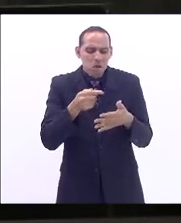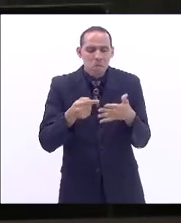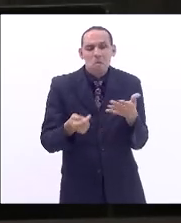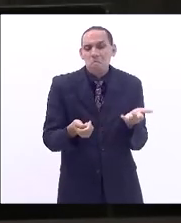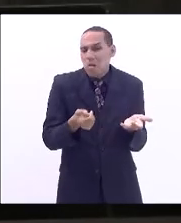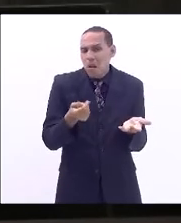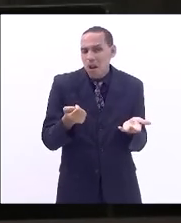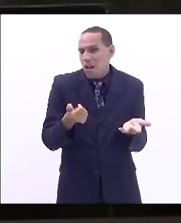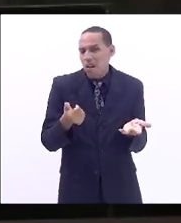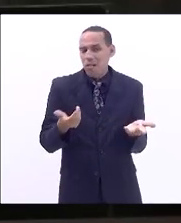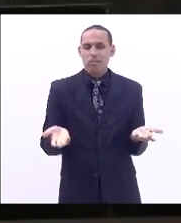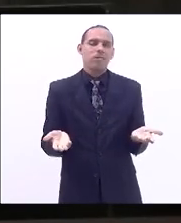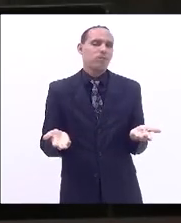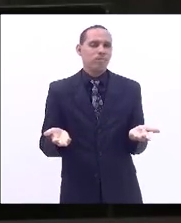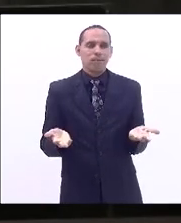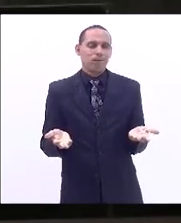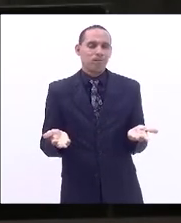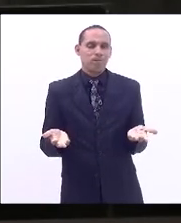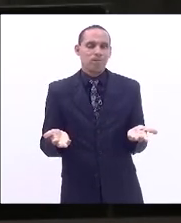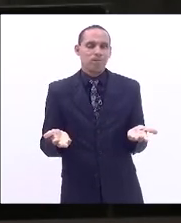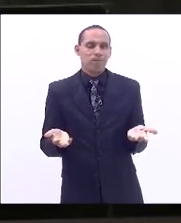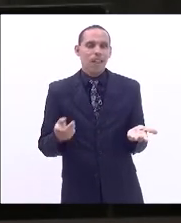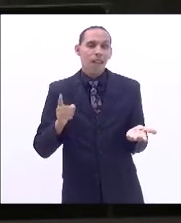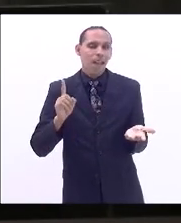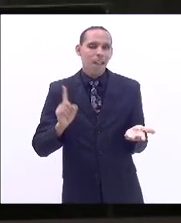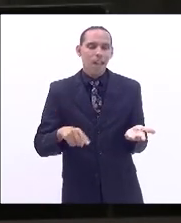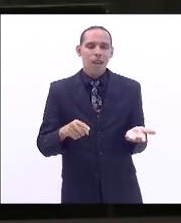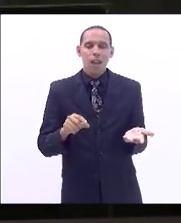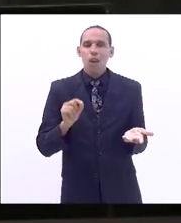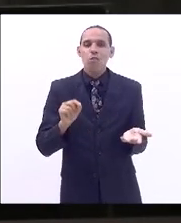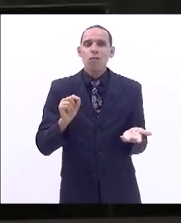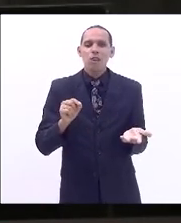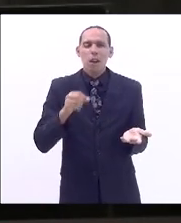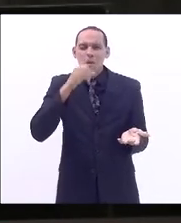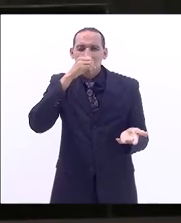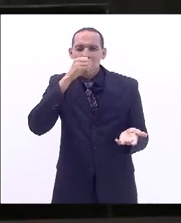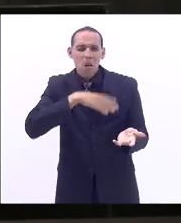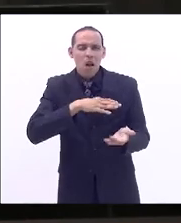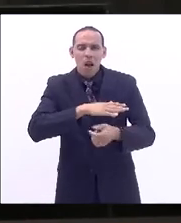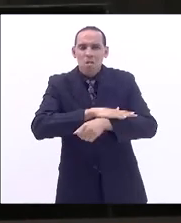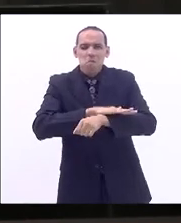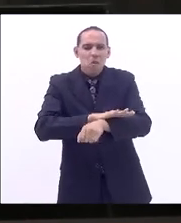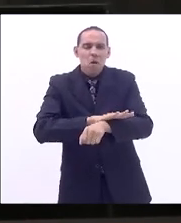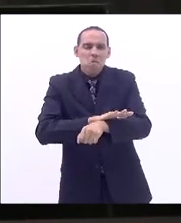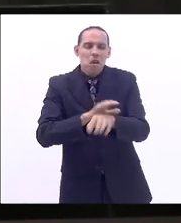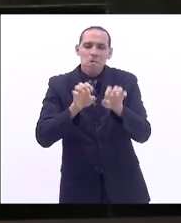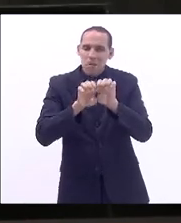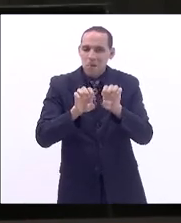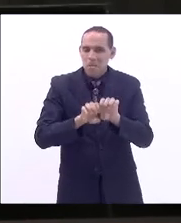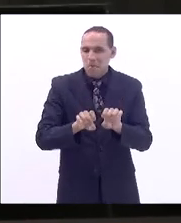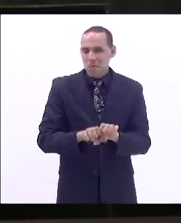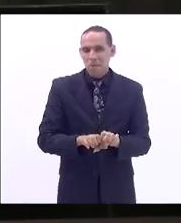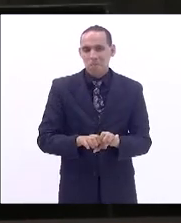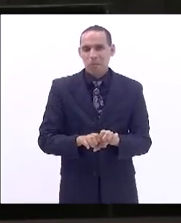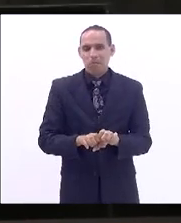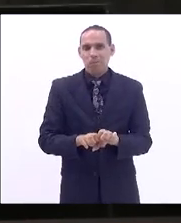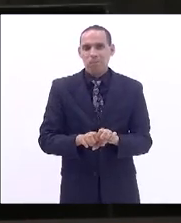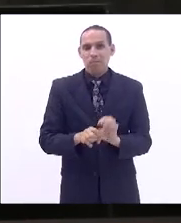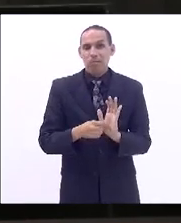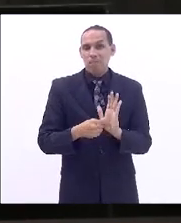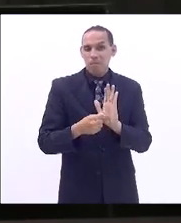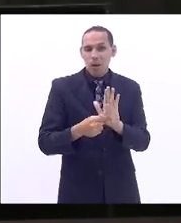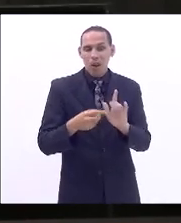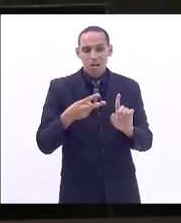tem servido de a exacerbação do racismo estrutural no apontamento e